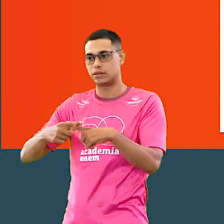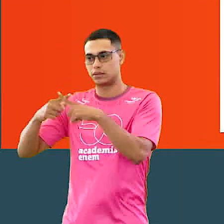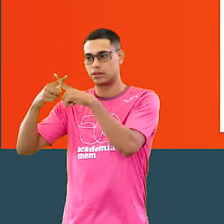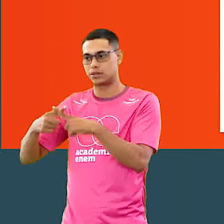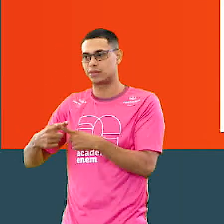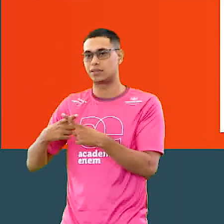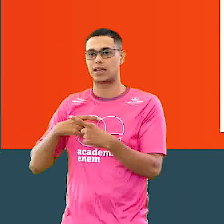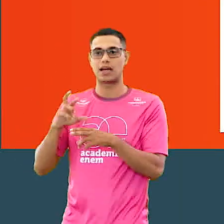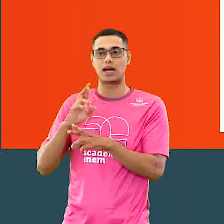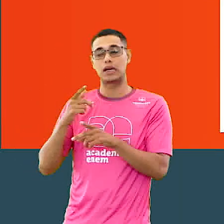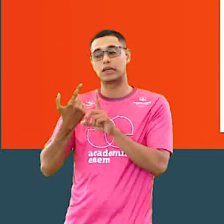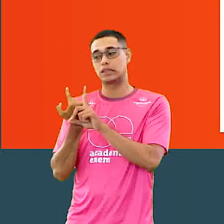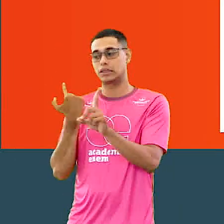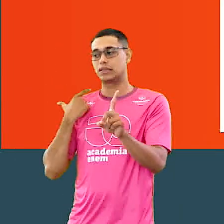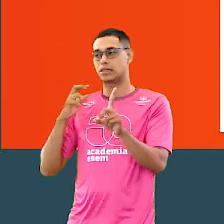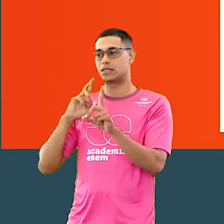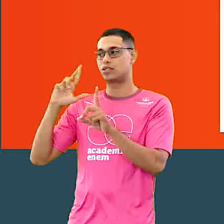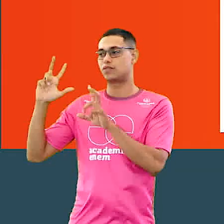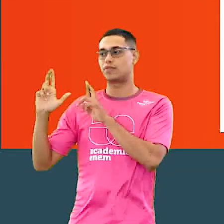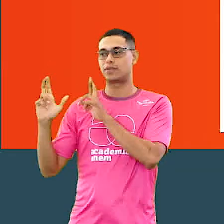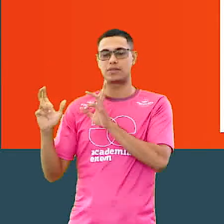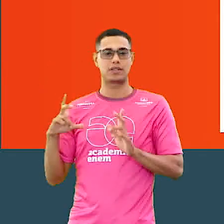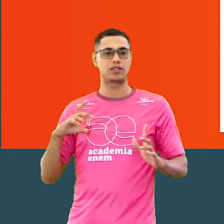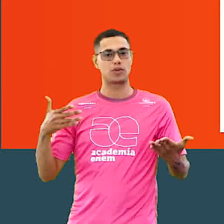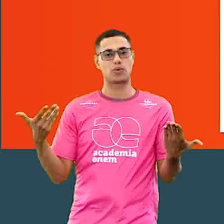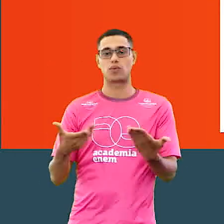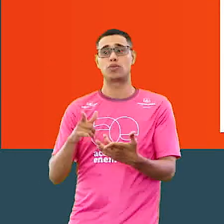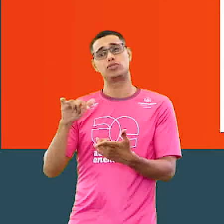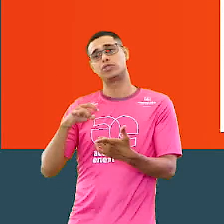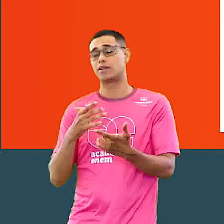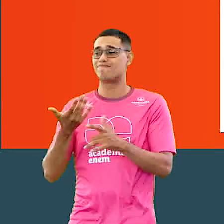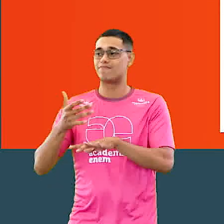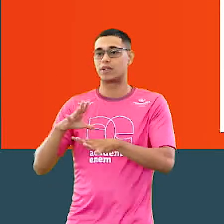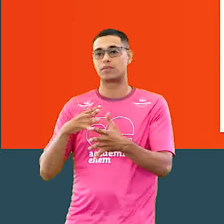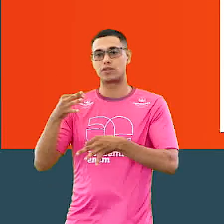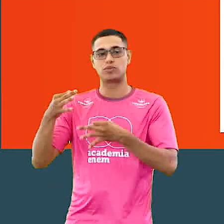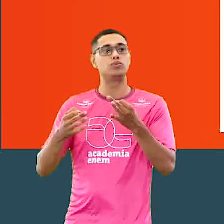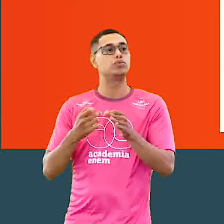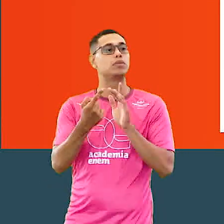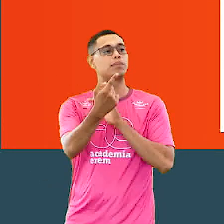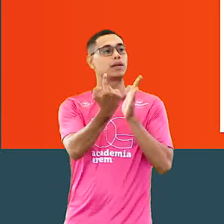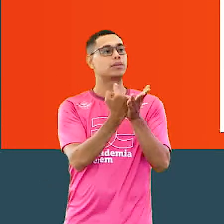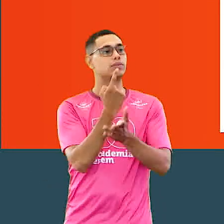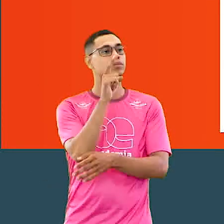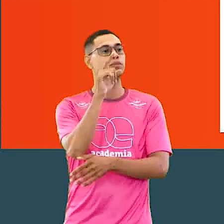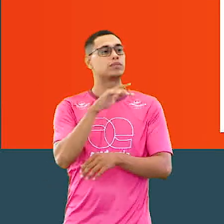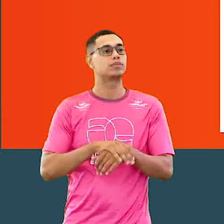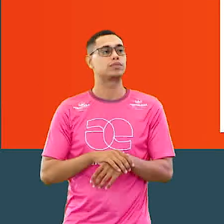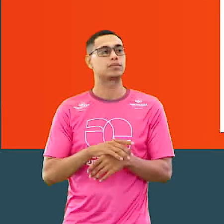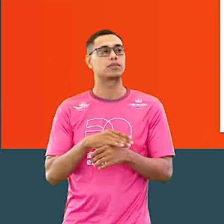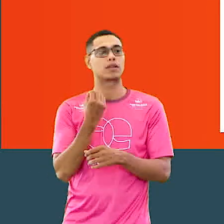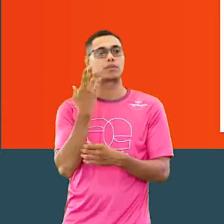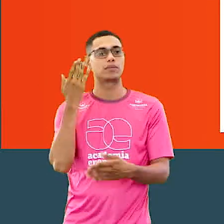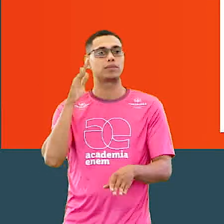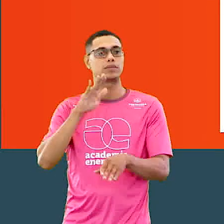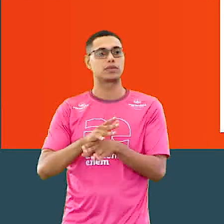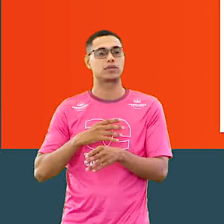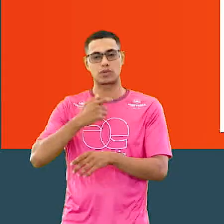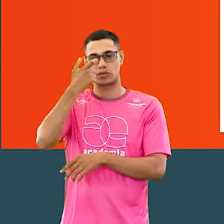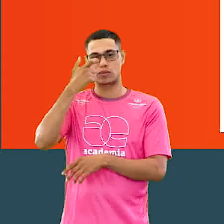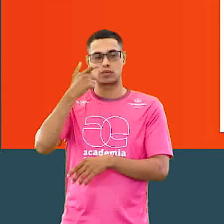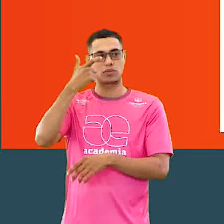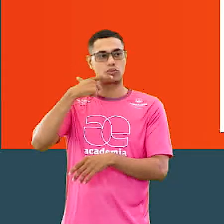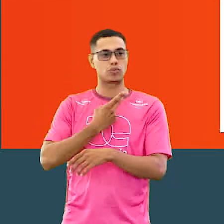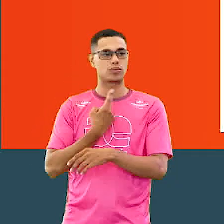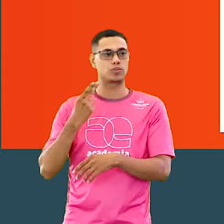Que era diferente. Então, hoje, está mais justo. Pergunta. Olá, boa tarde. Me chamo Luiz